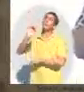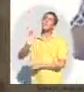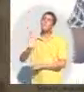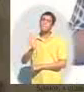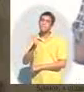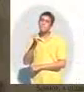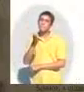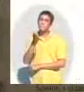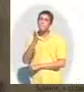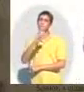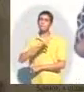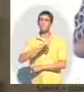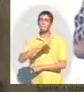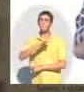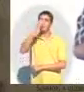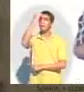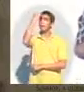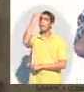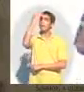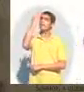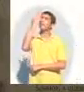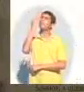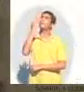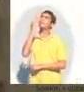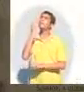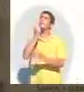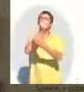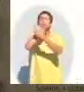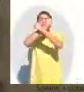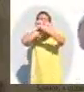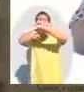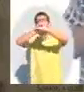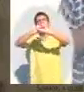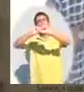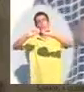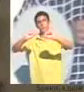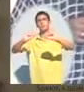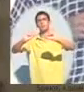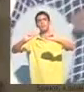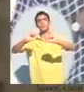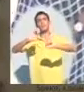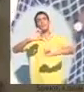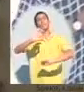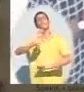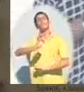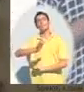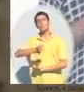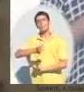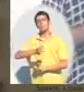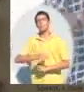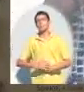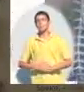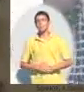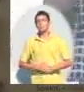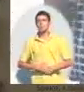aparentemente, parece que esse samaritano estava perdendo tempo. Aliás, aparentemente parece